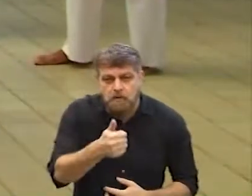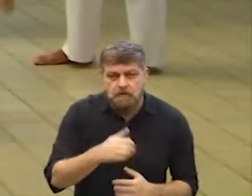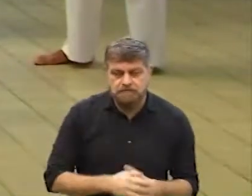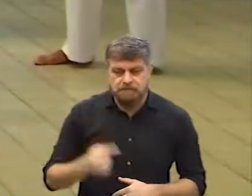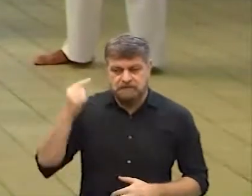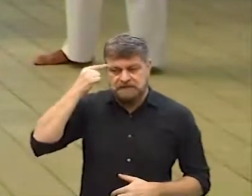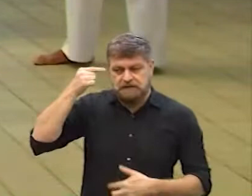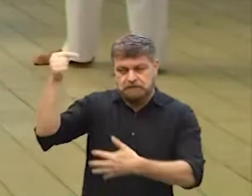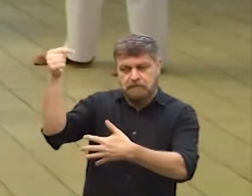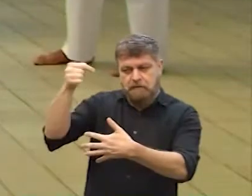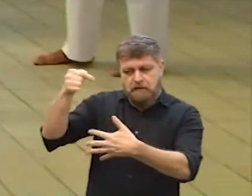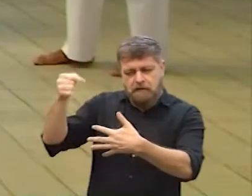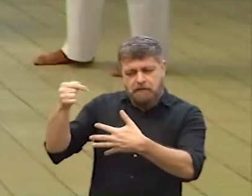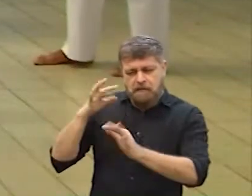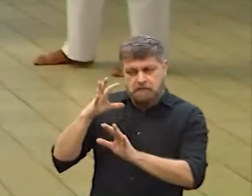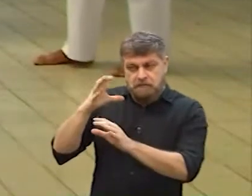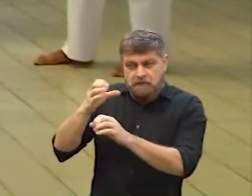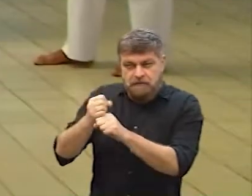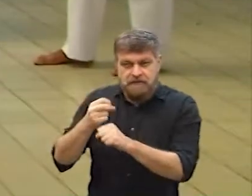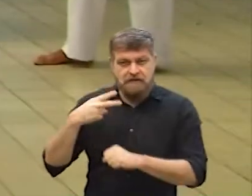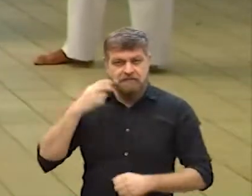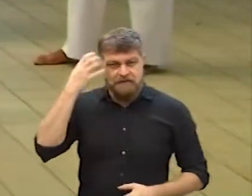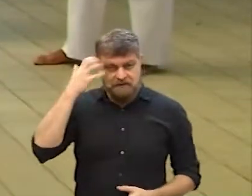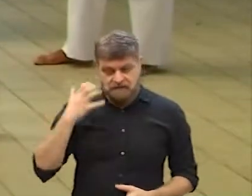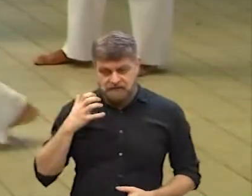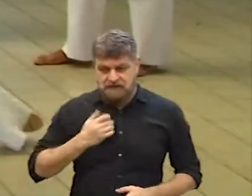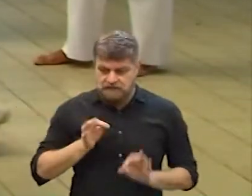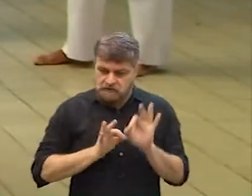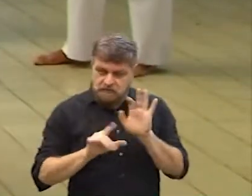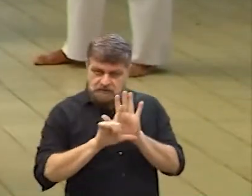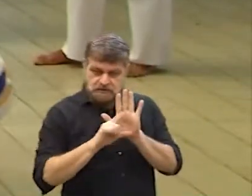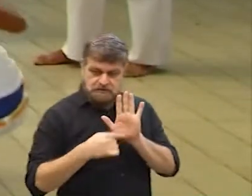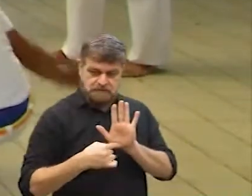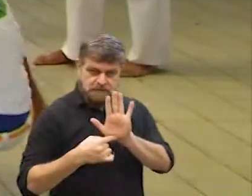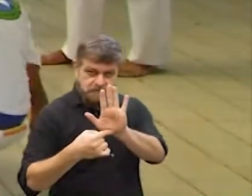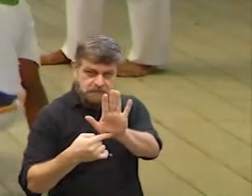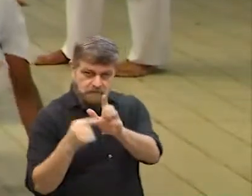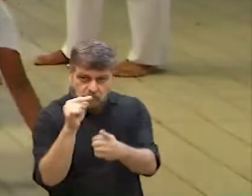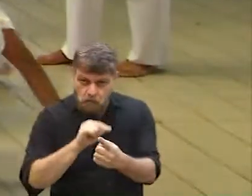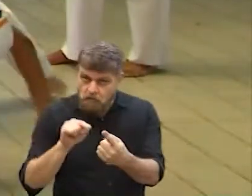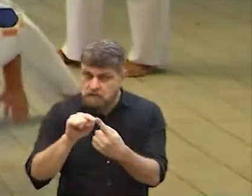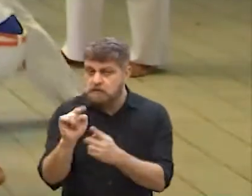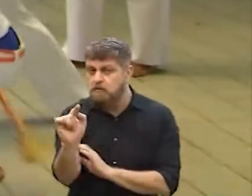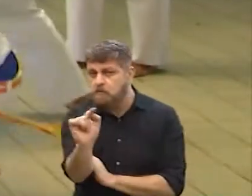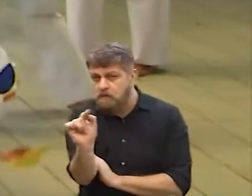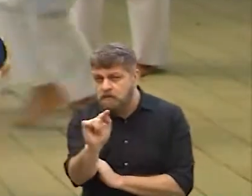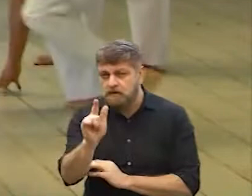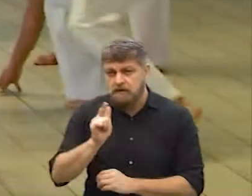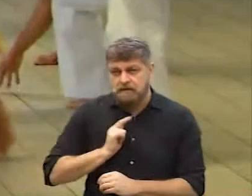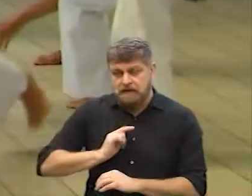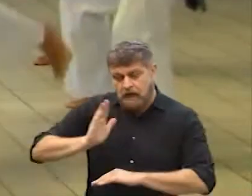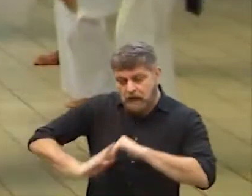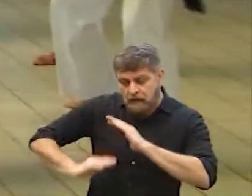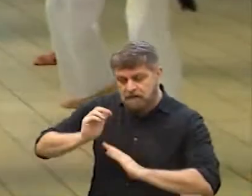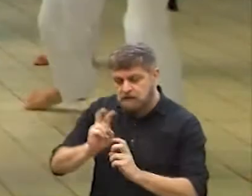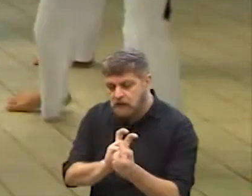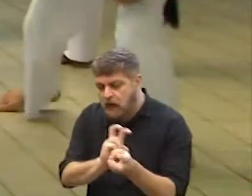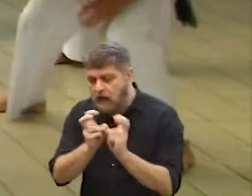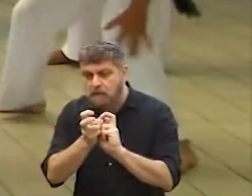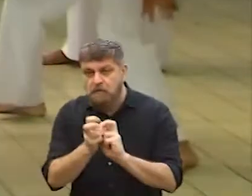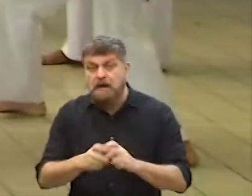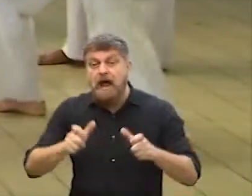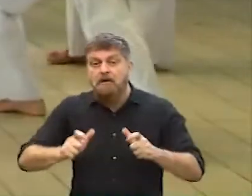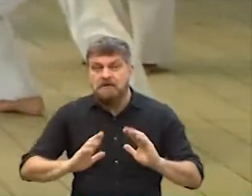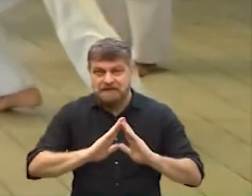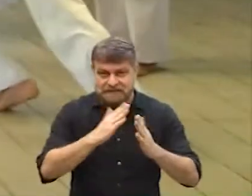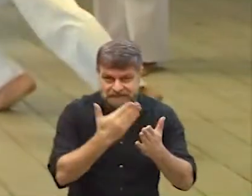em todos estes benefícios que a vereadora Guida Calisto apresentou um projeto de lei que tem como objetivo levar esta prática para as